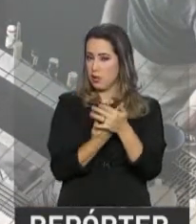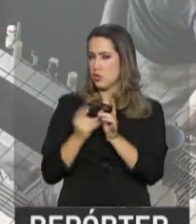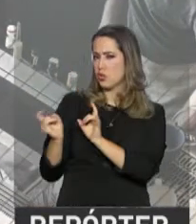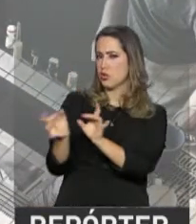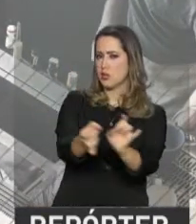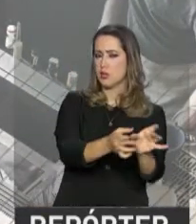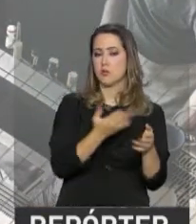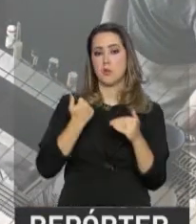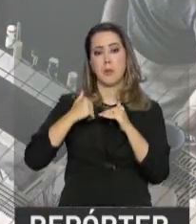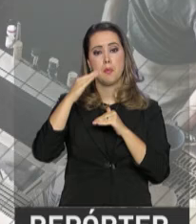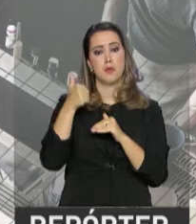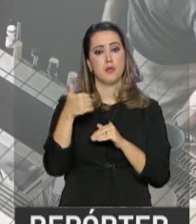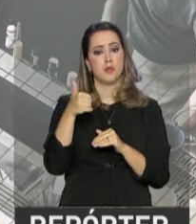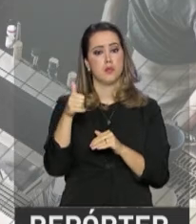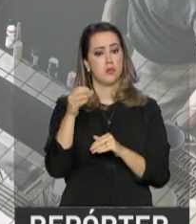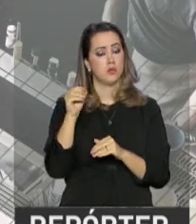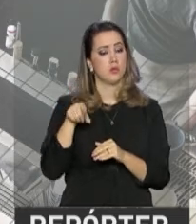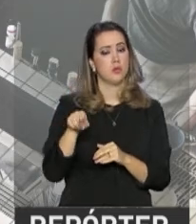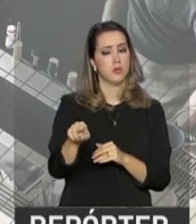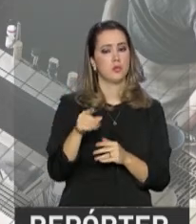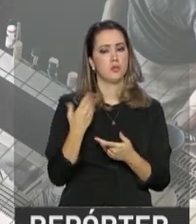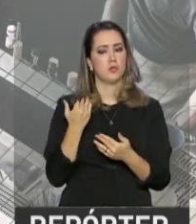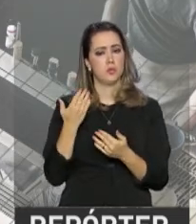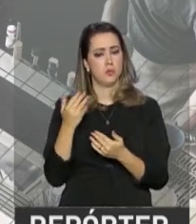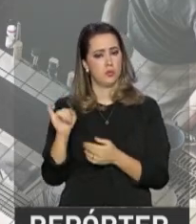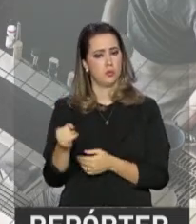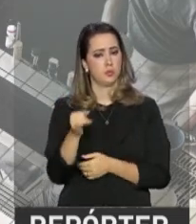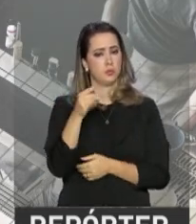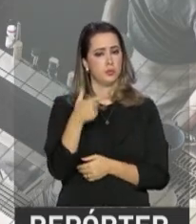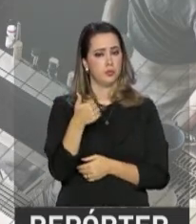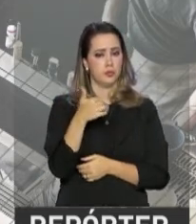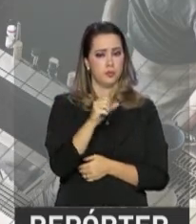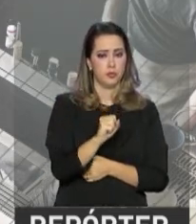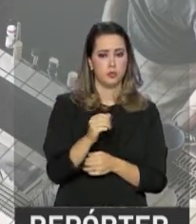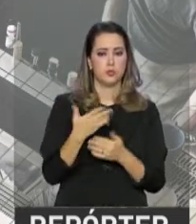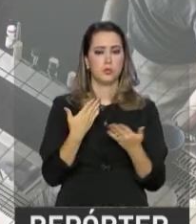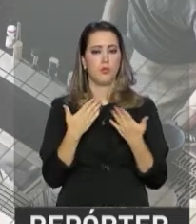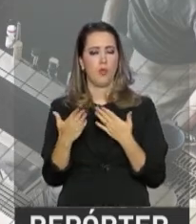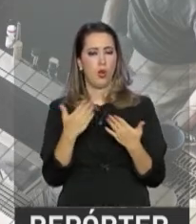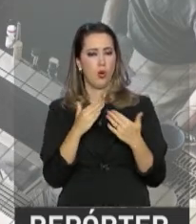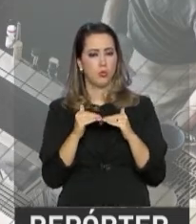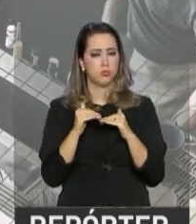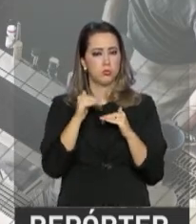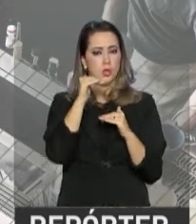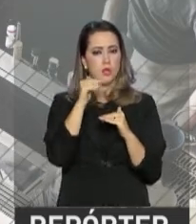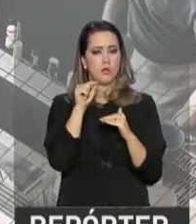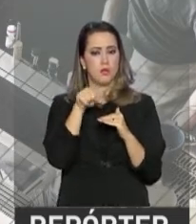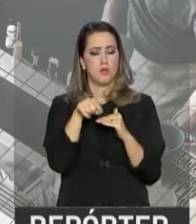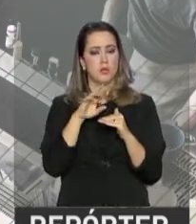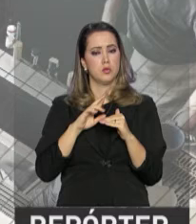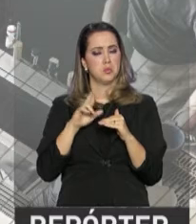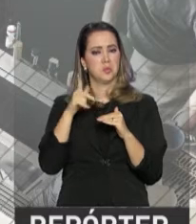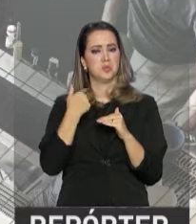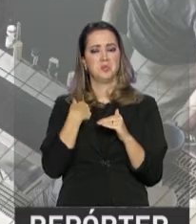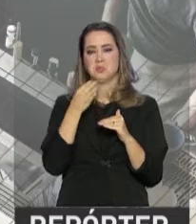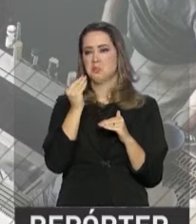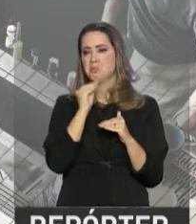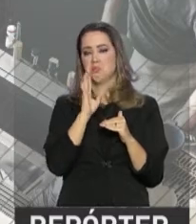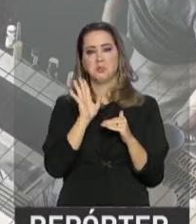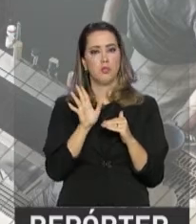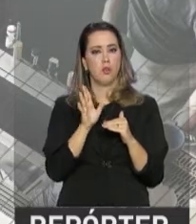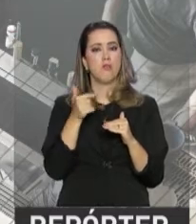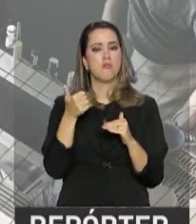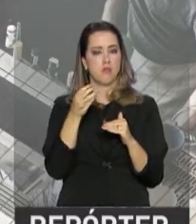mais de 110 pontos em janeiro de 2018 o índice se manteve acima da zona de indiferença que é de 100